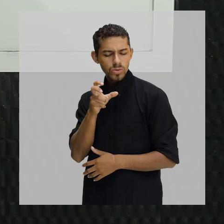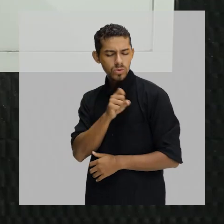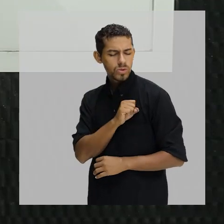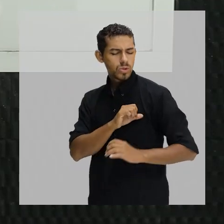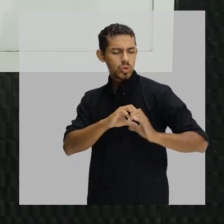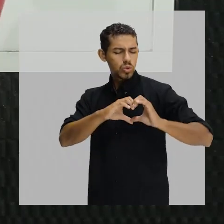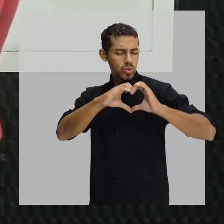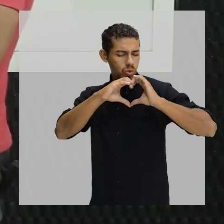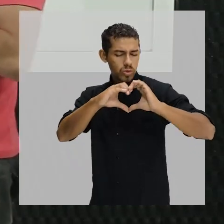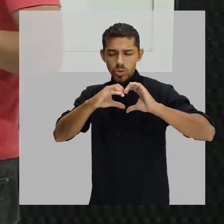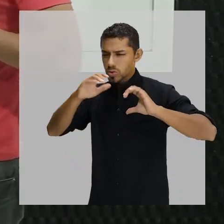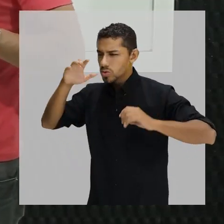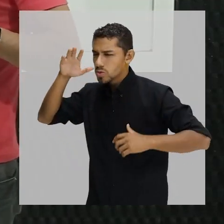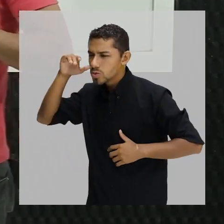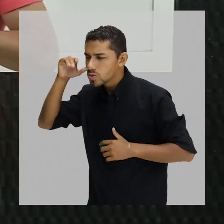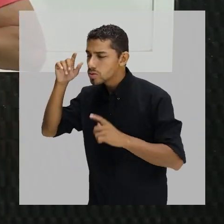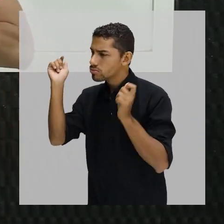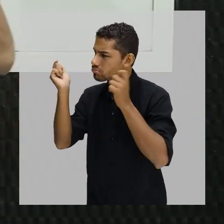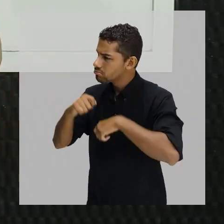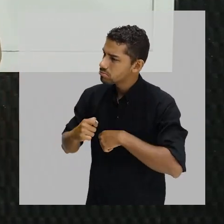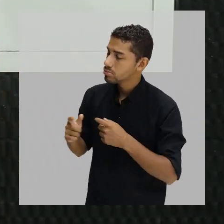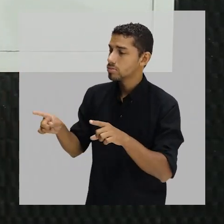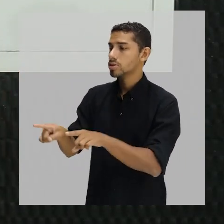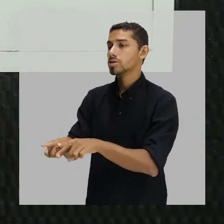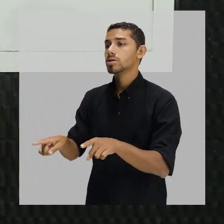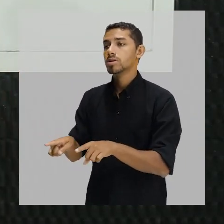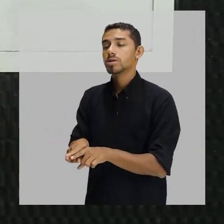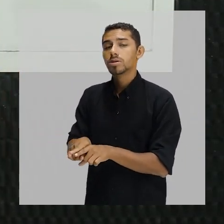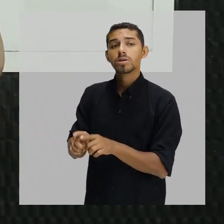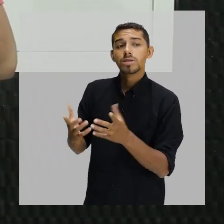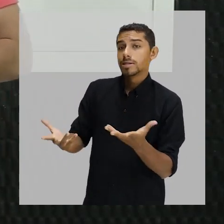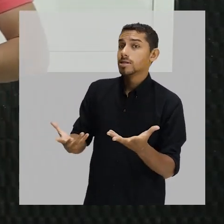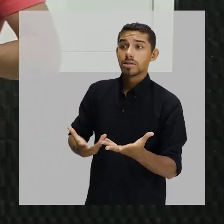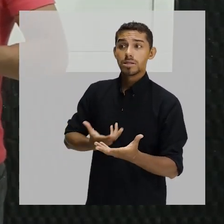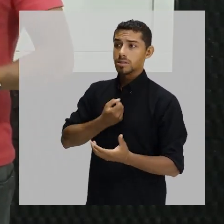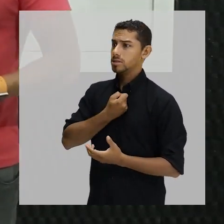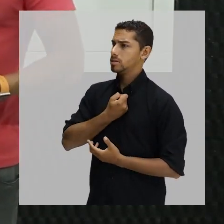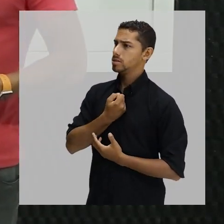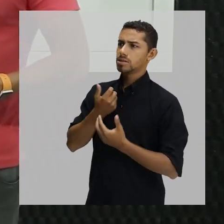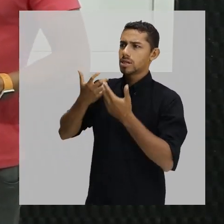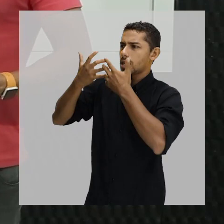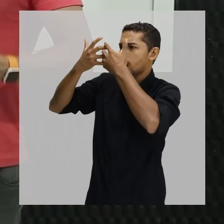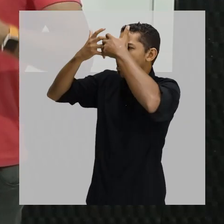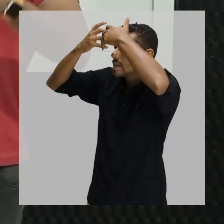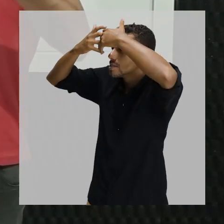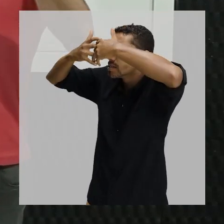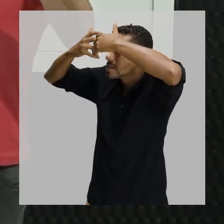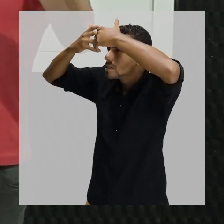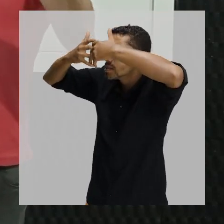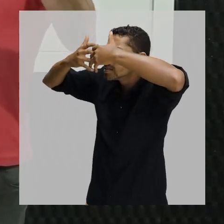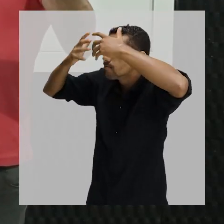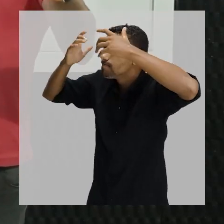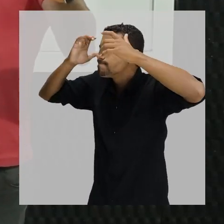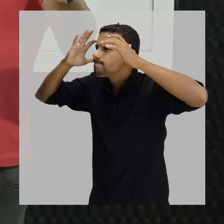admiração, mas também pode ser traduzida como perplexidade, aquilo que lhe deixa extremamente motivado